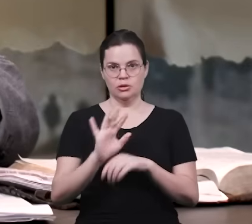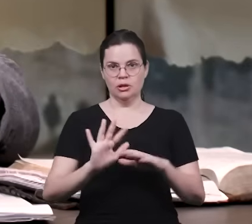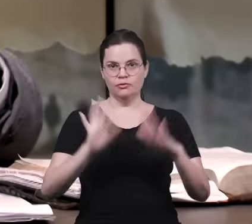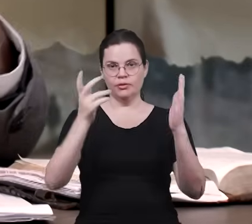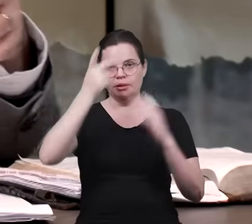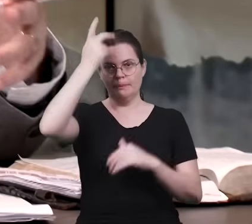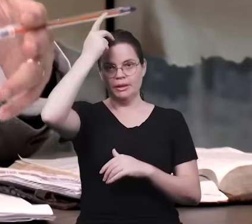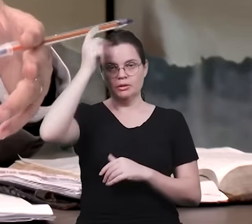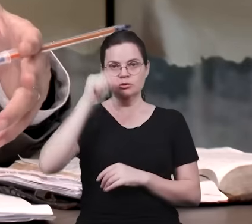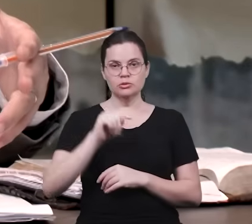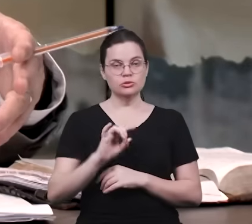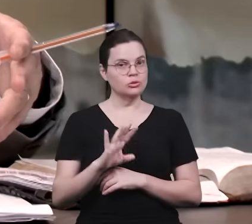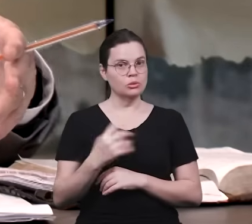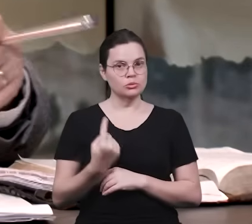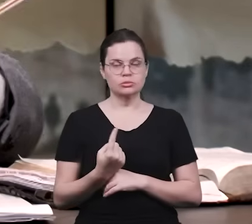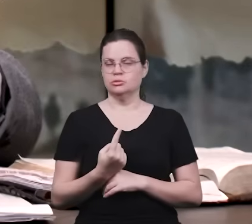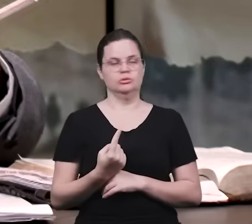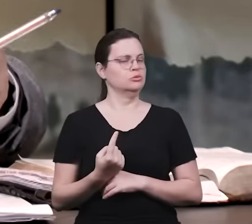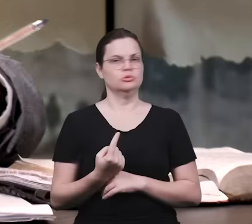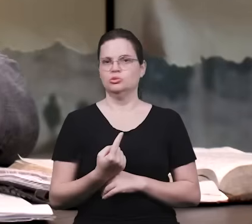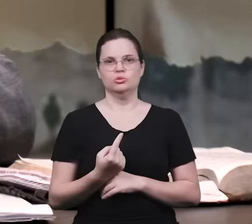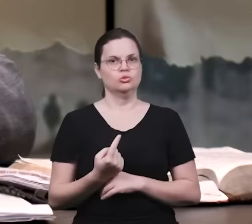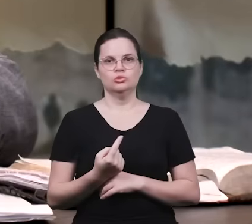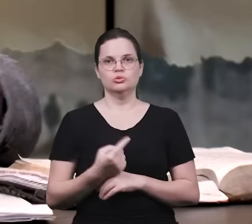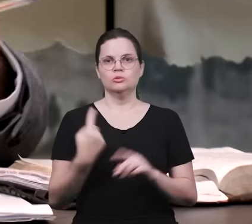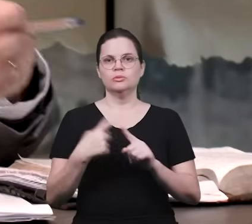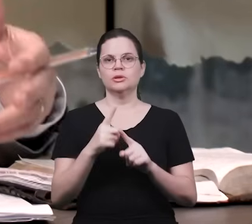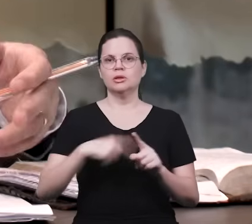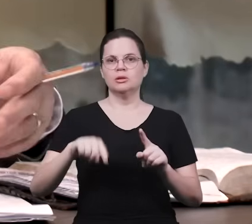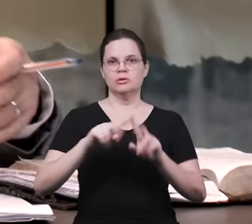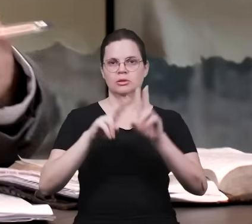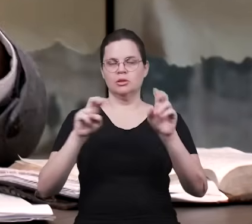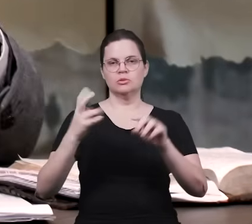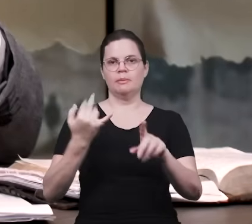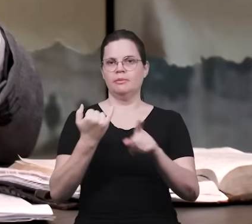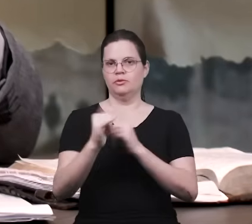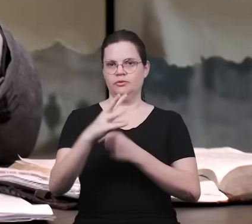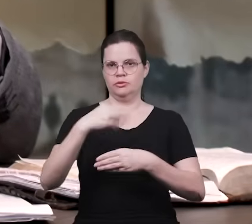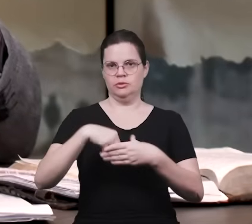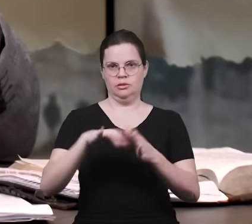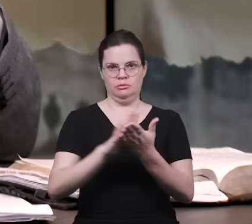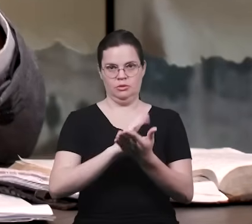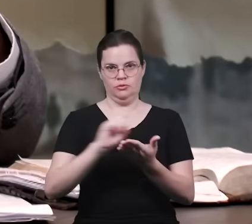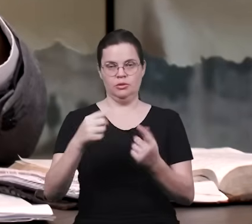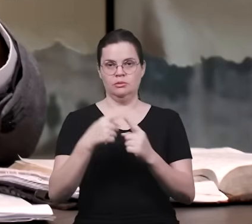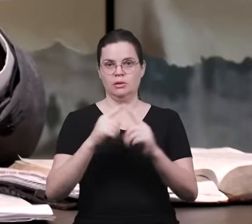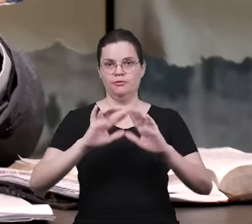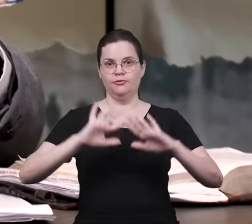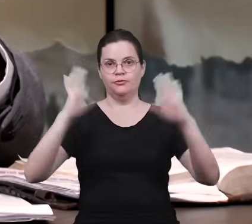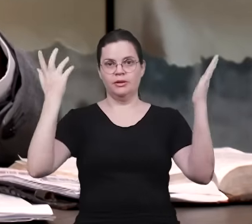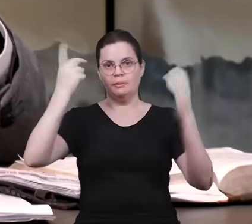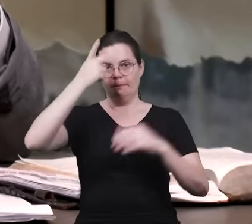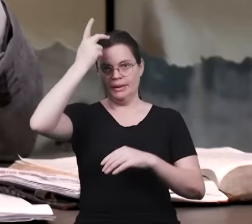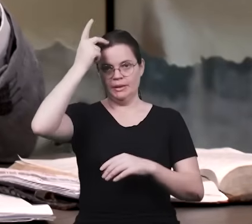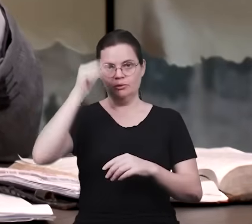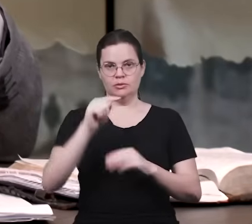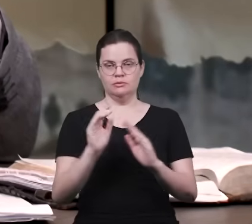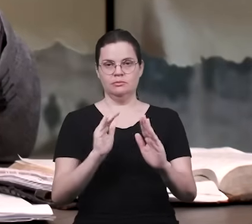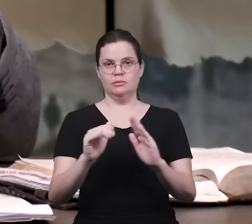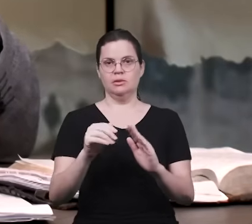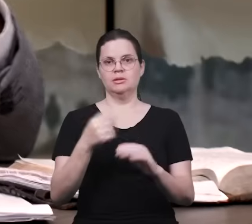de Pentecostes, nós estamos tratando aqui de assuntos proféticos, as profecias bíblicas. A festa do Pentecostes, ela